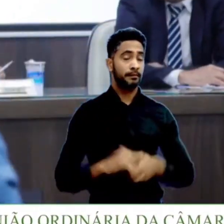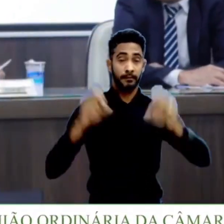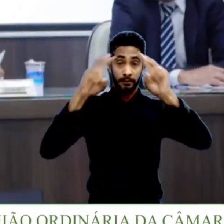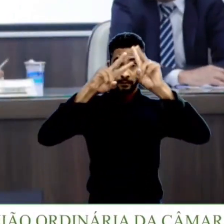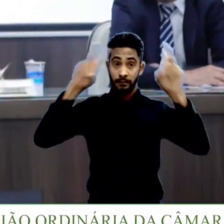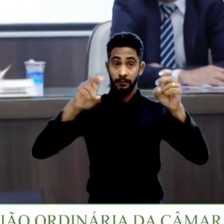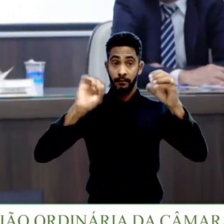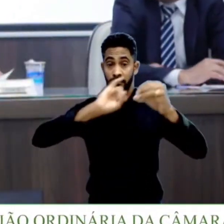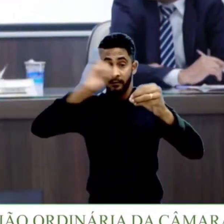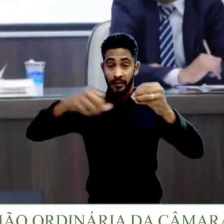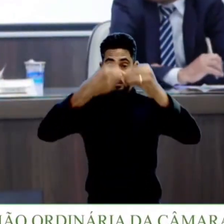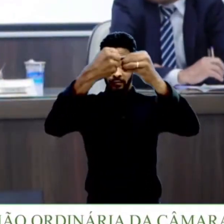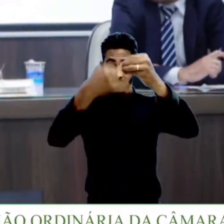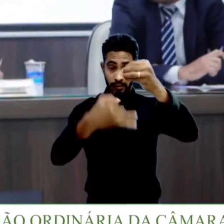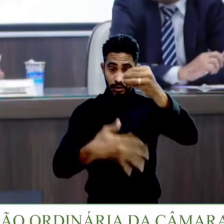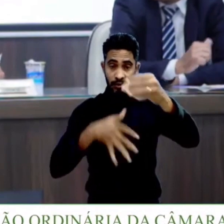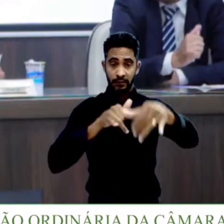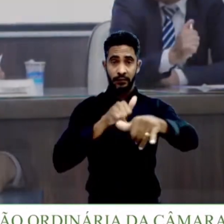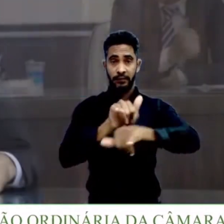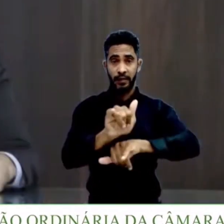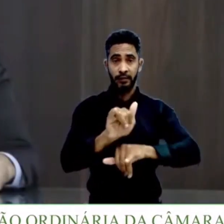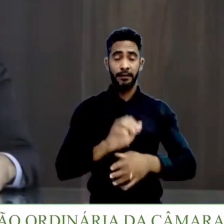Assunto: justificativa de ausência.